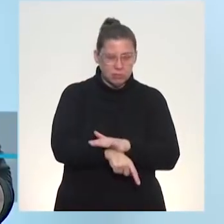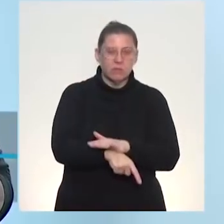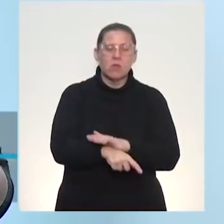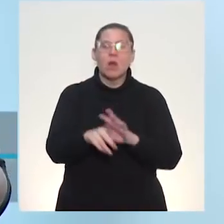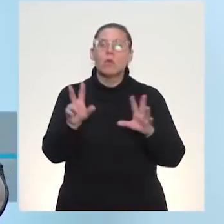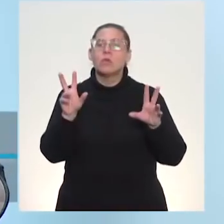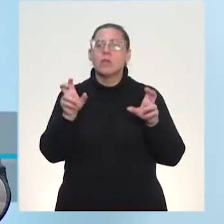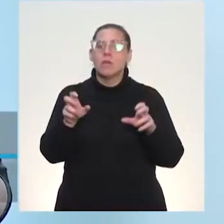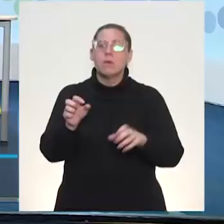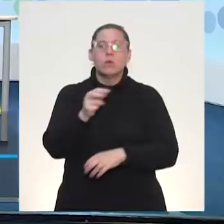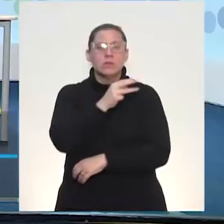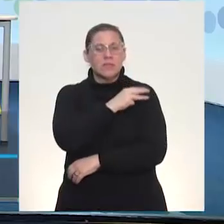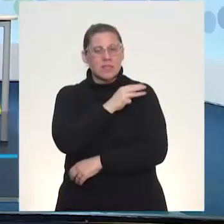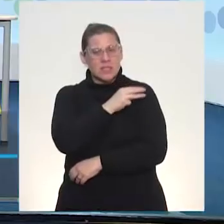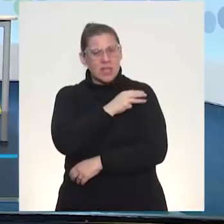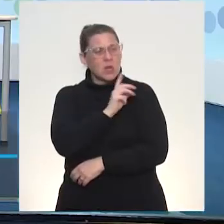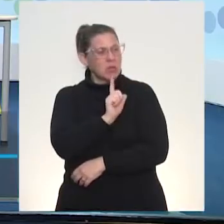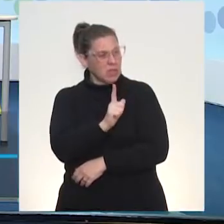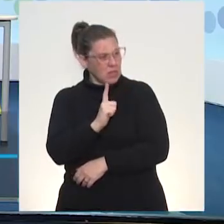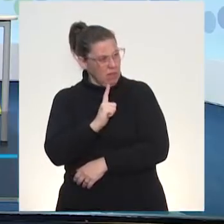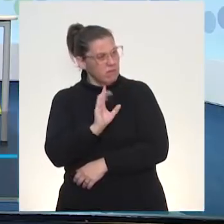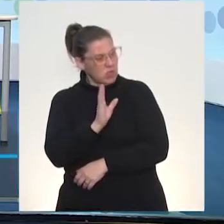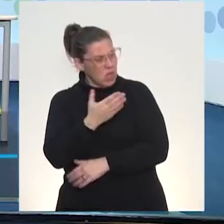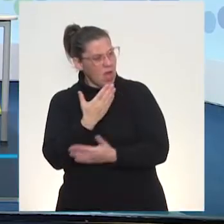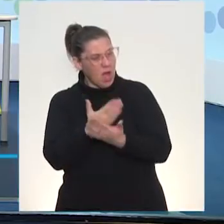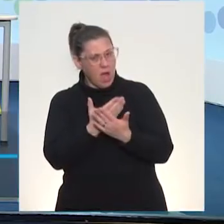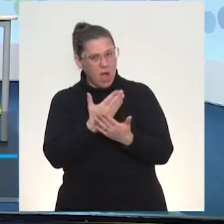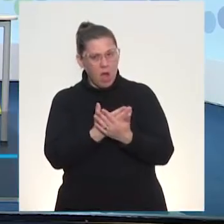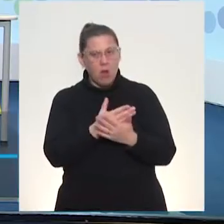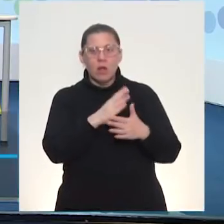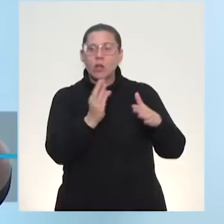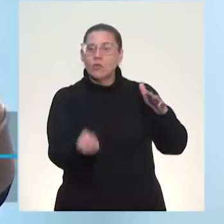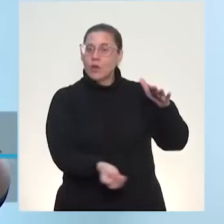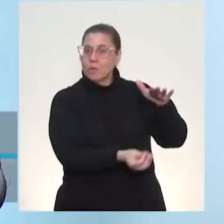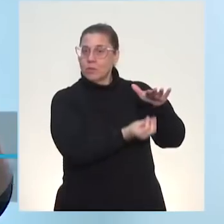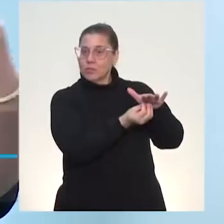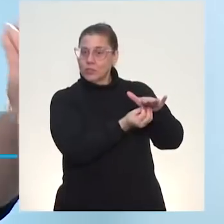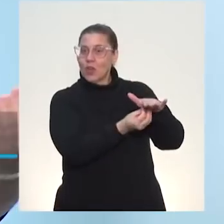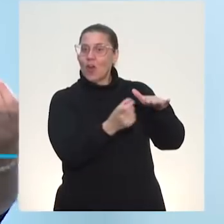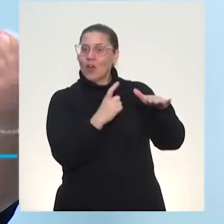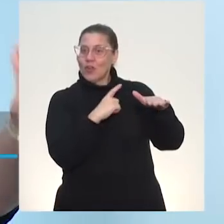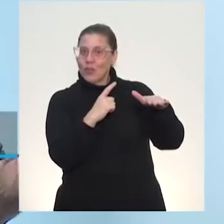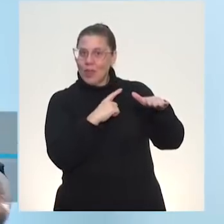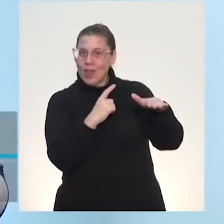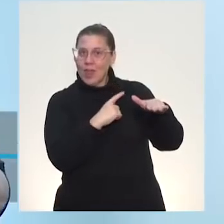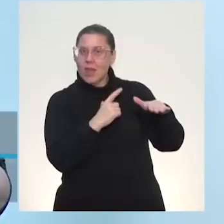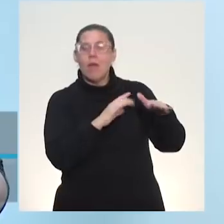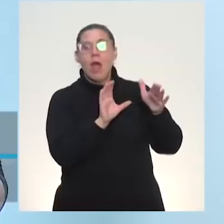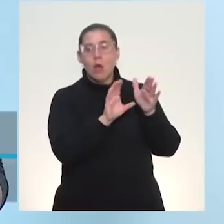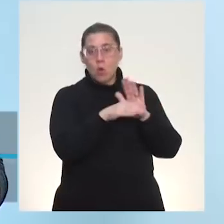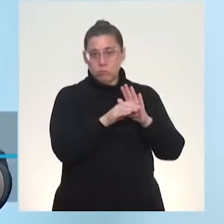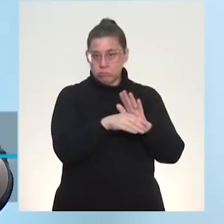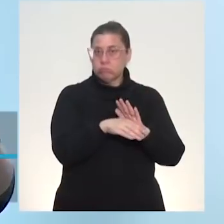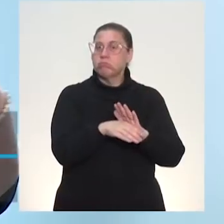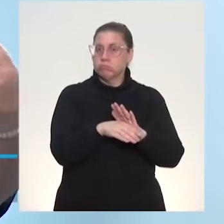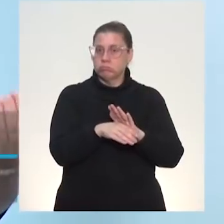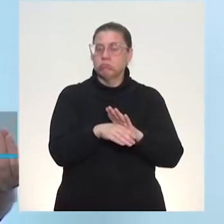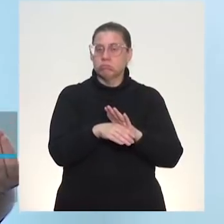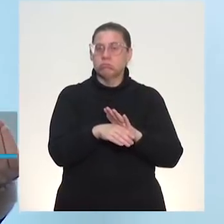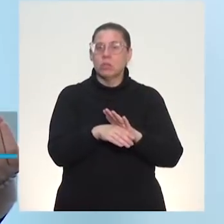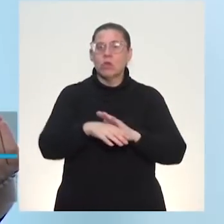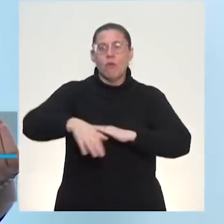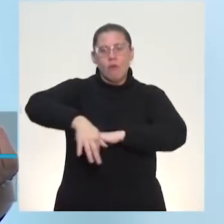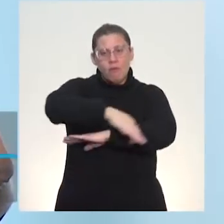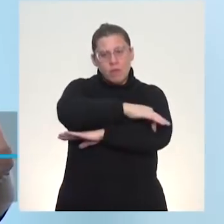o assunto no terceiro ano, né, de física. Sim. Então, no repositório tem uma aula que aí é mais conceito físico mesmo, que é